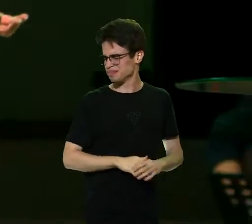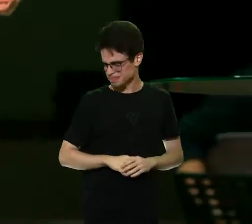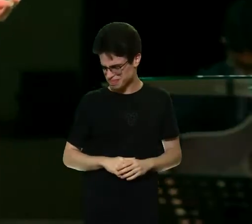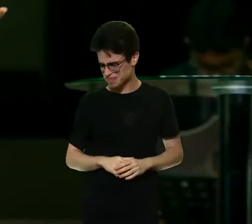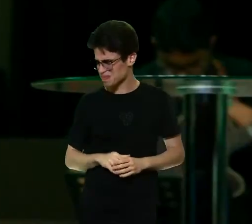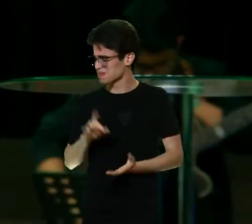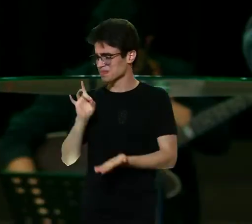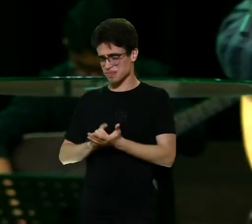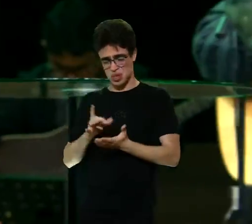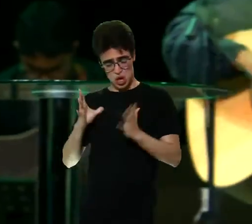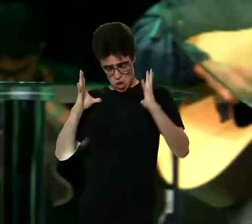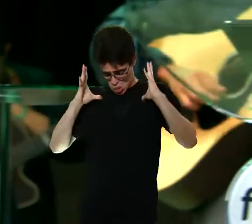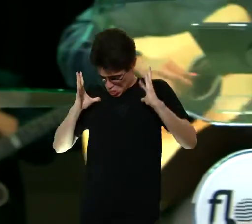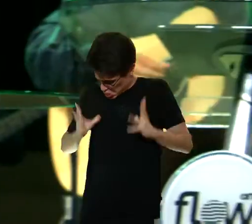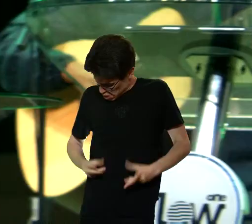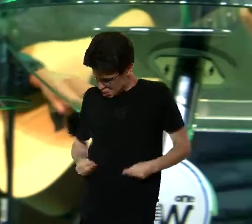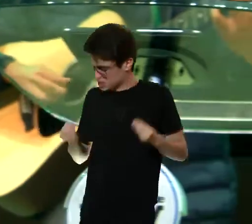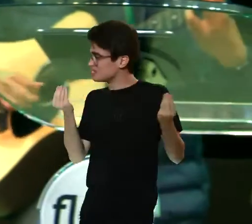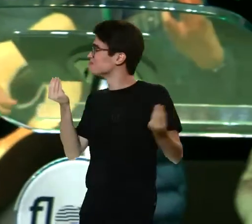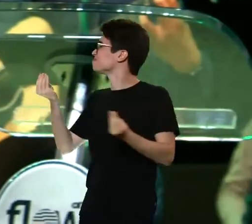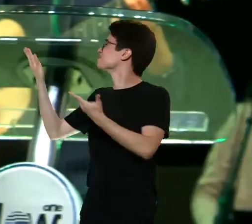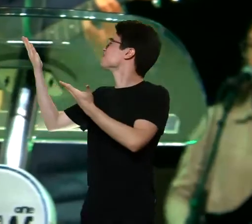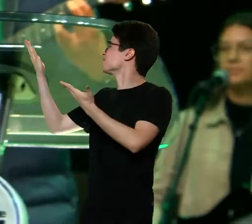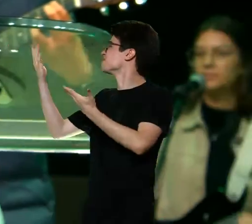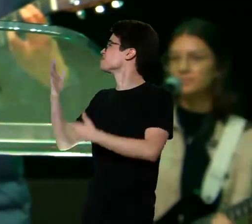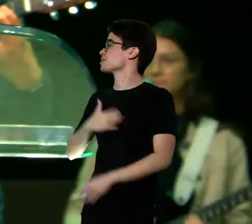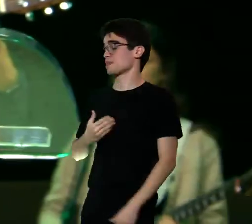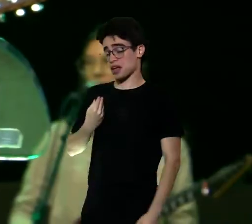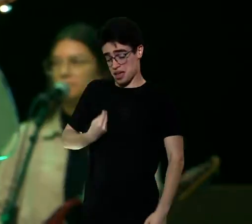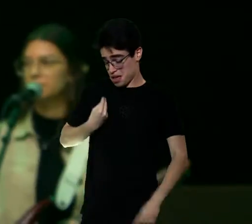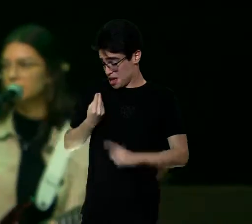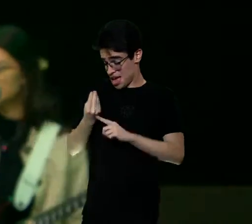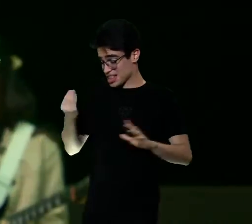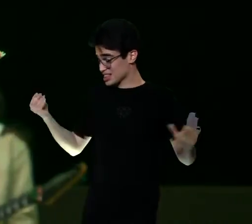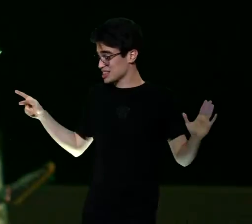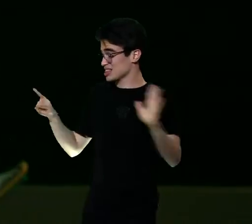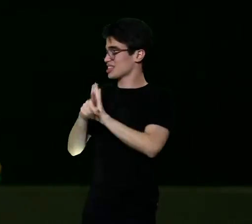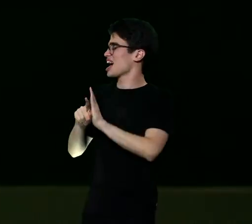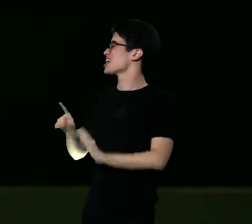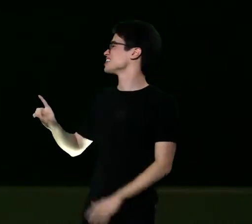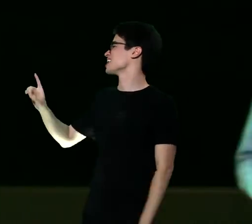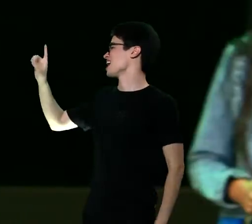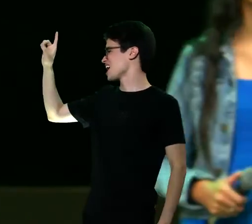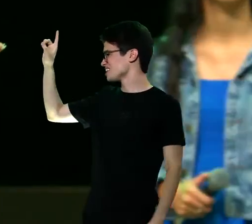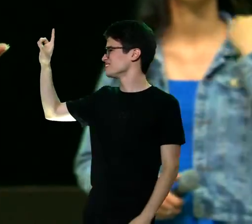Nós Te entregamos tudo. O Senhor é dono da nossa vida, Jesus.